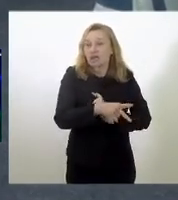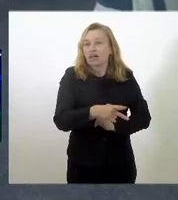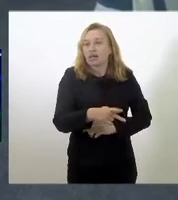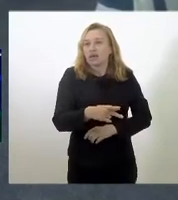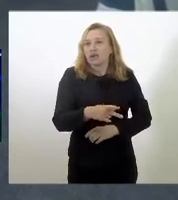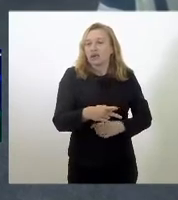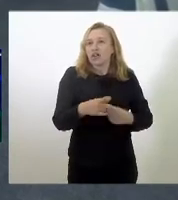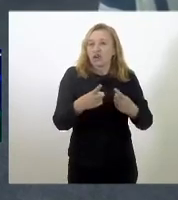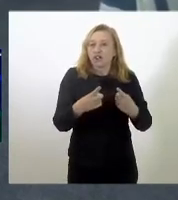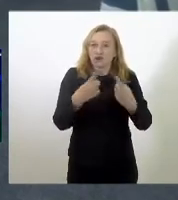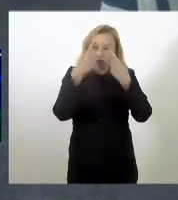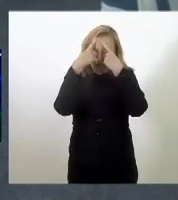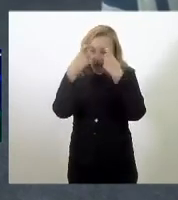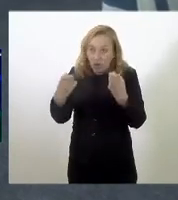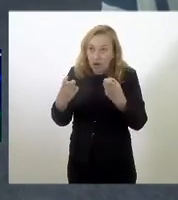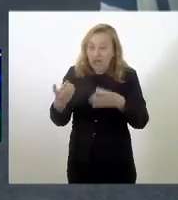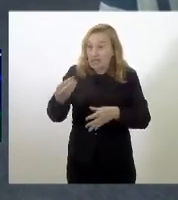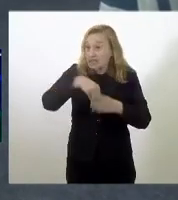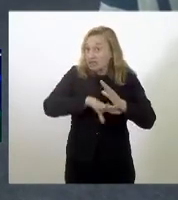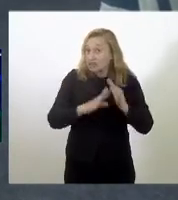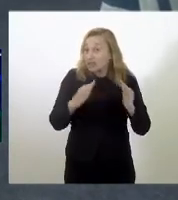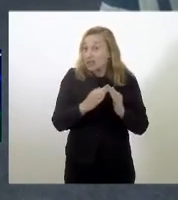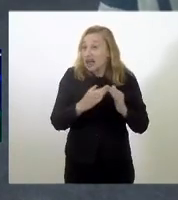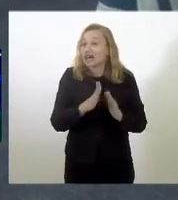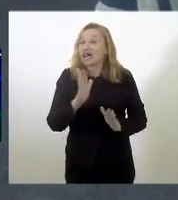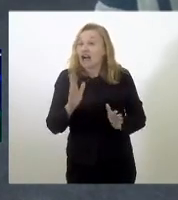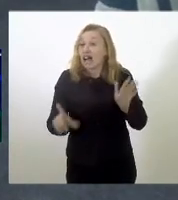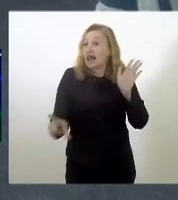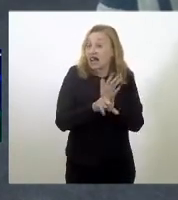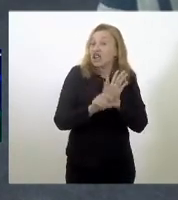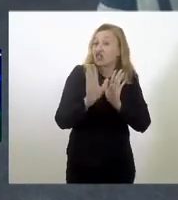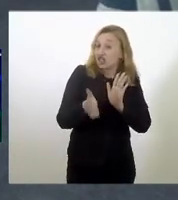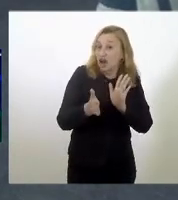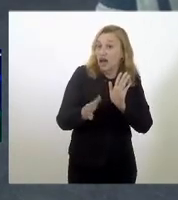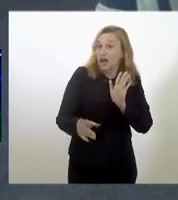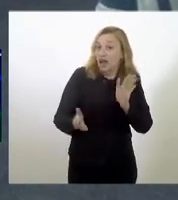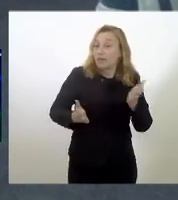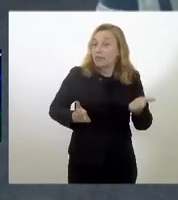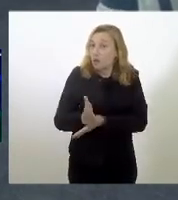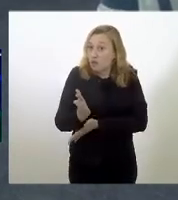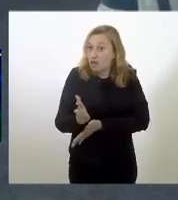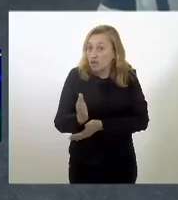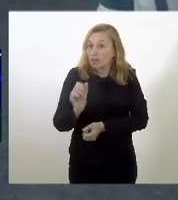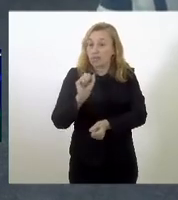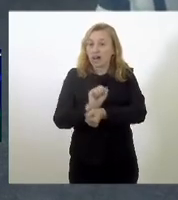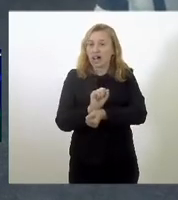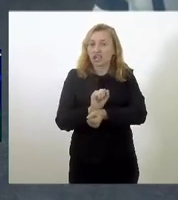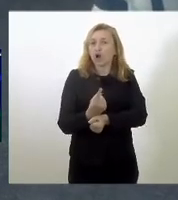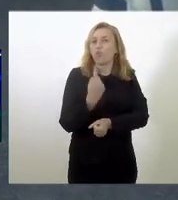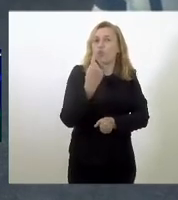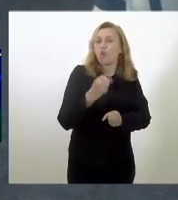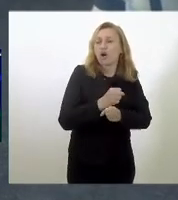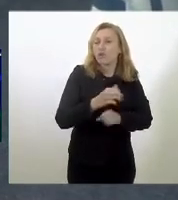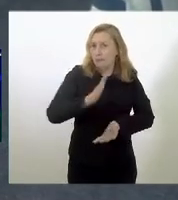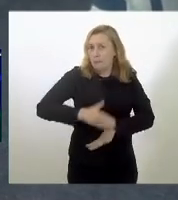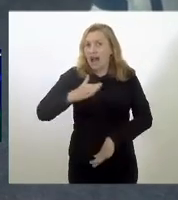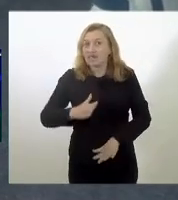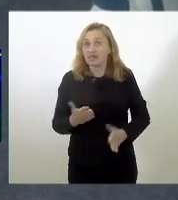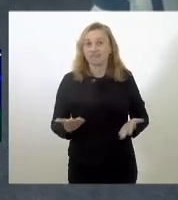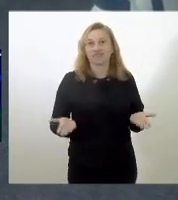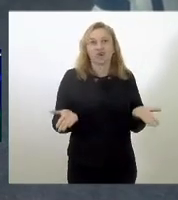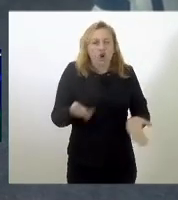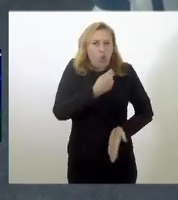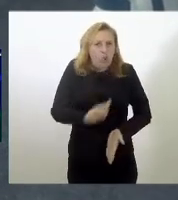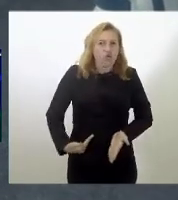doméstica. Essa lei ela já foi aprovada e sancionada já há mais de um ano, e até então o governo